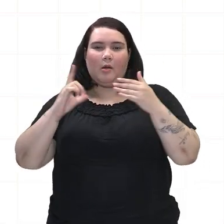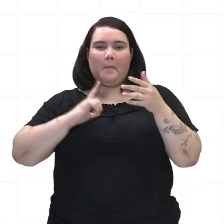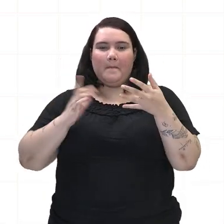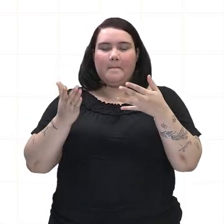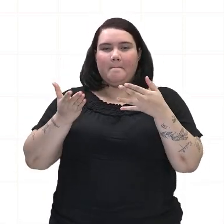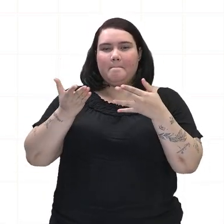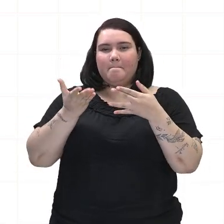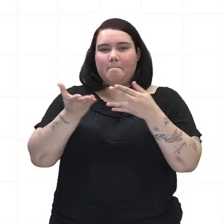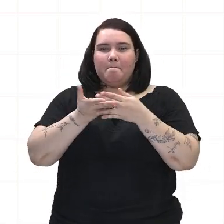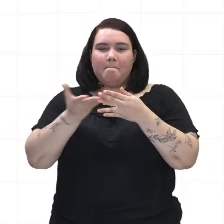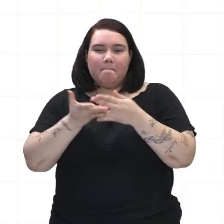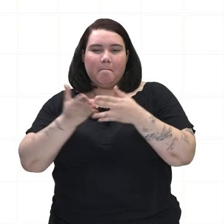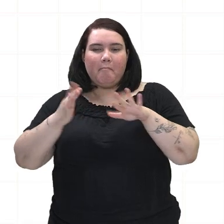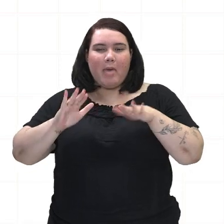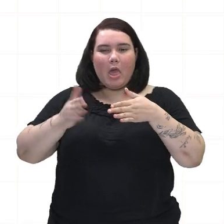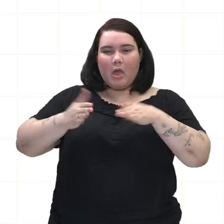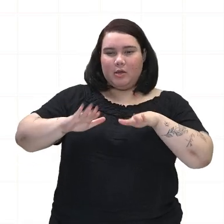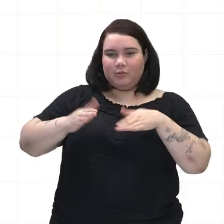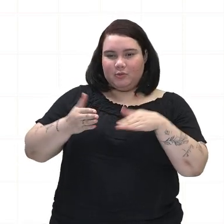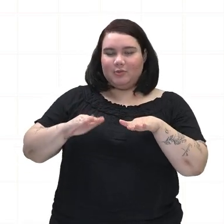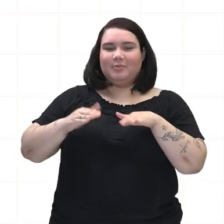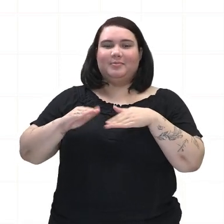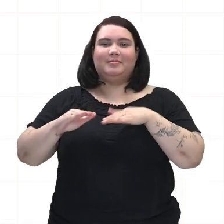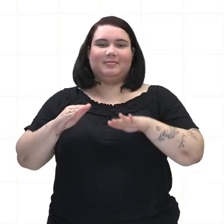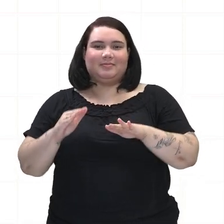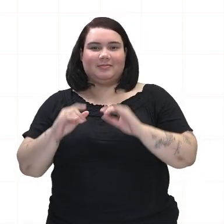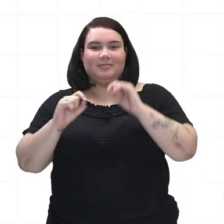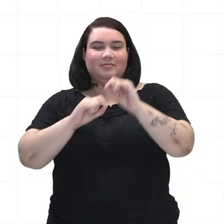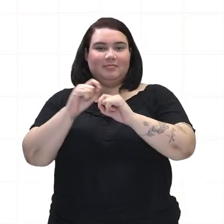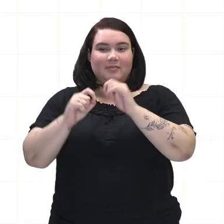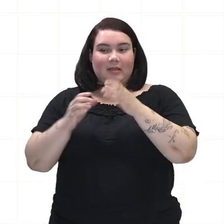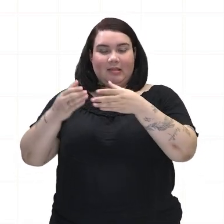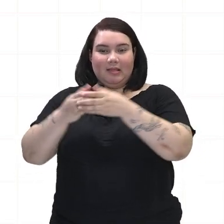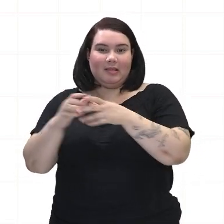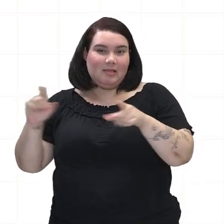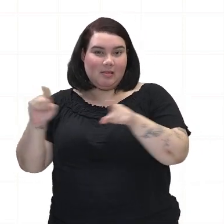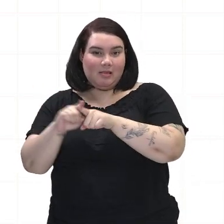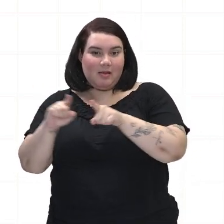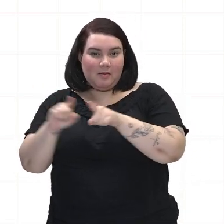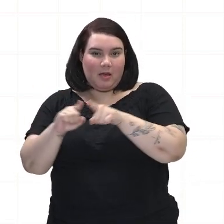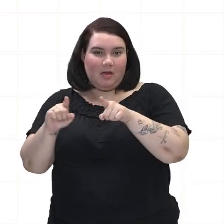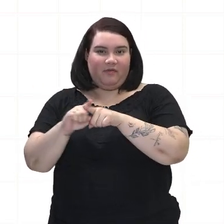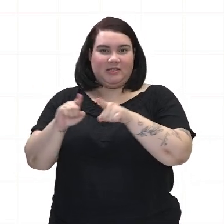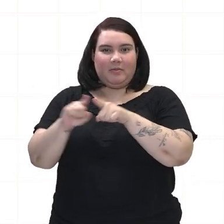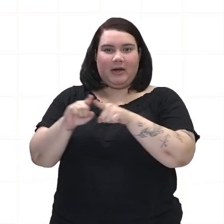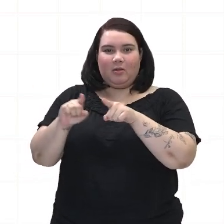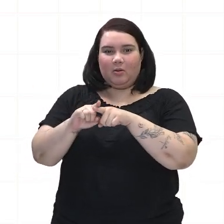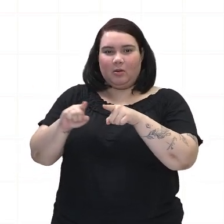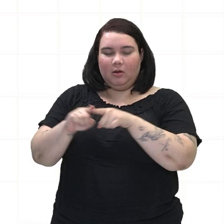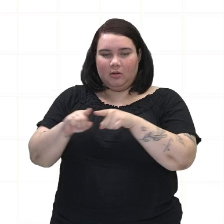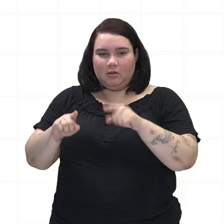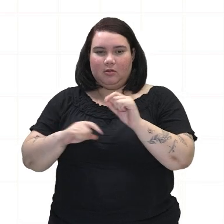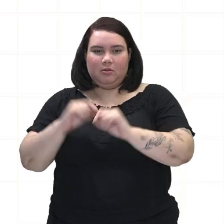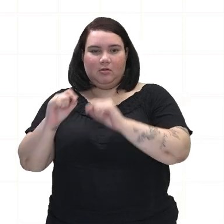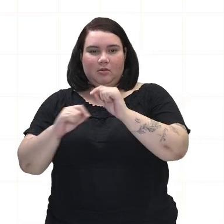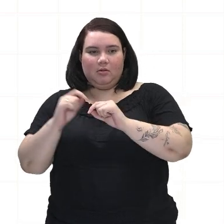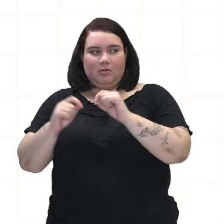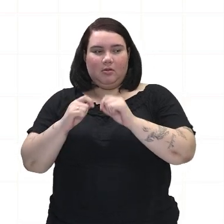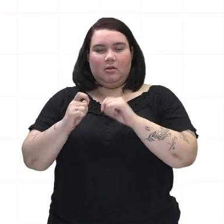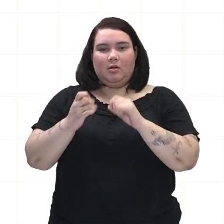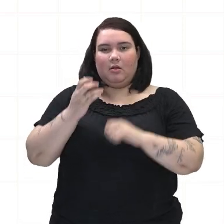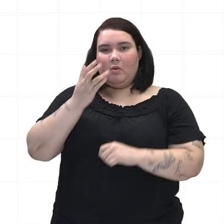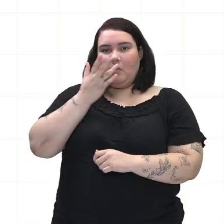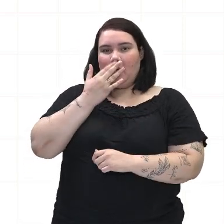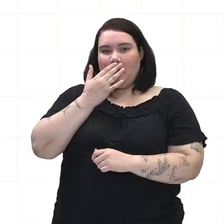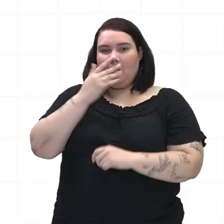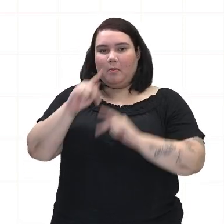classificação mediana de desenvolvimento, mas que também tinham que ser civilizados, nós temos quem? Os amarelos, que são os